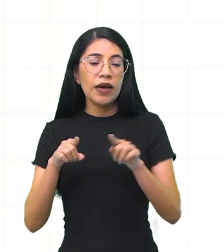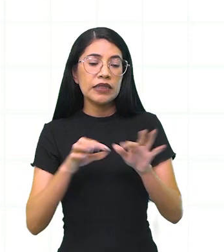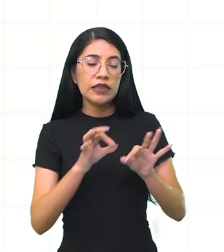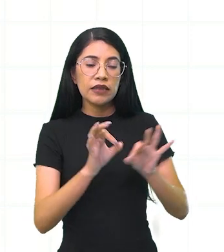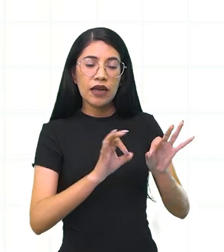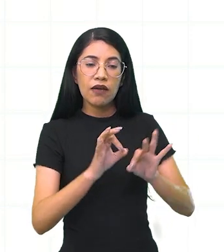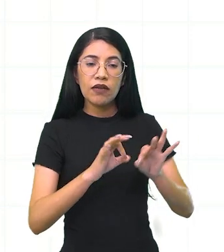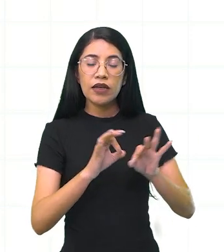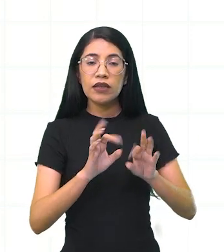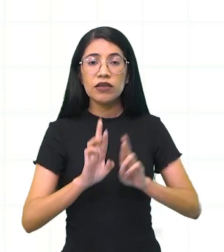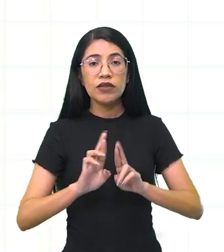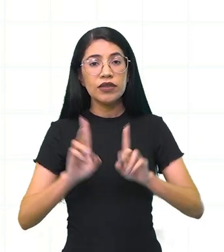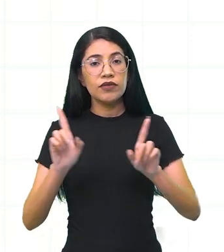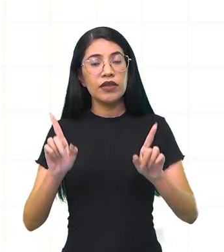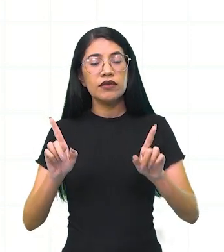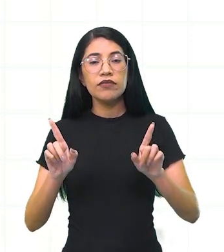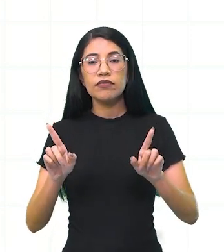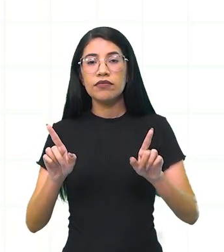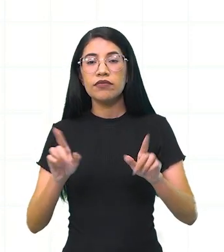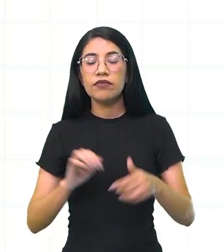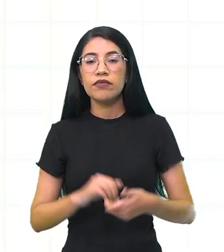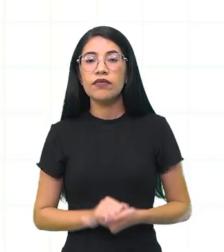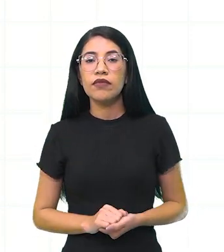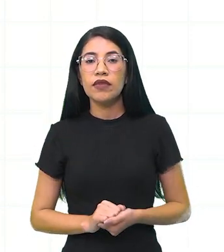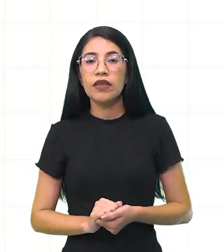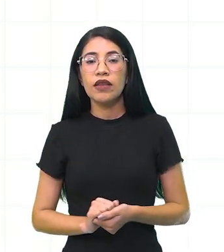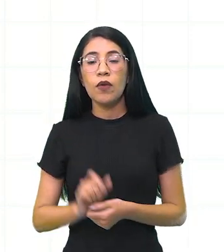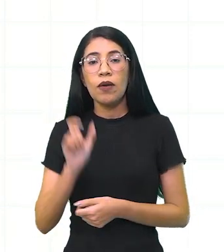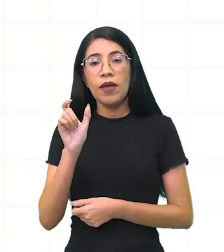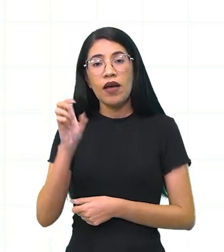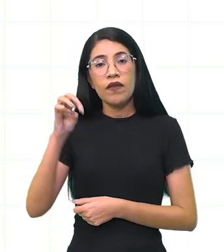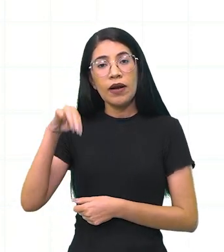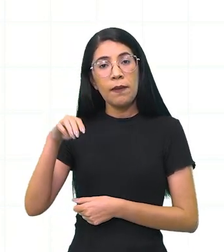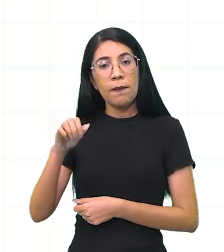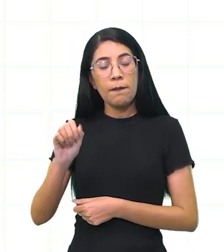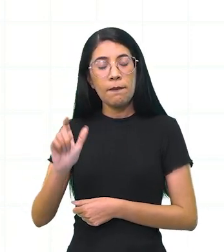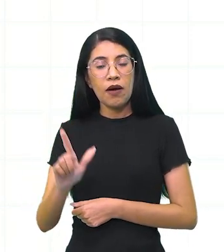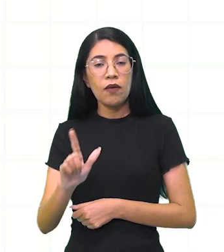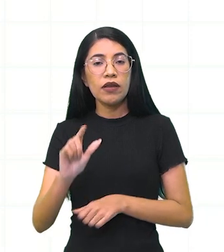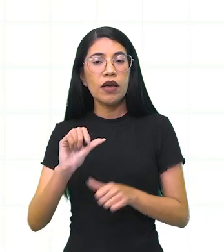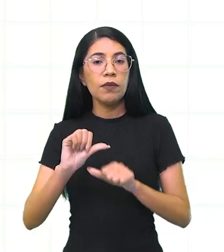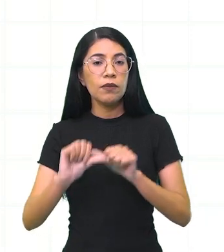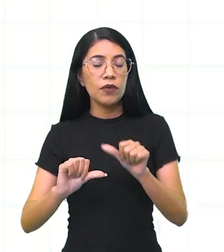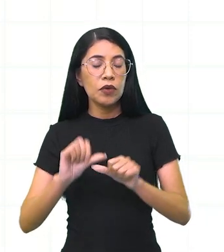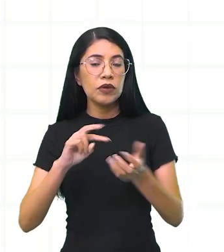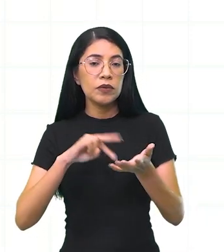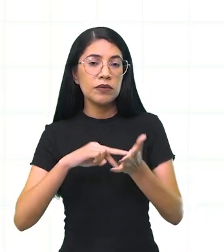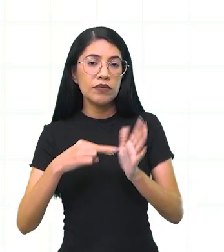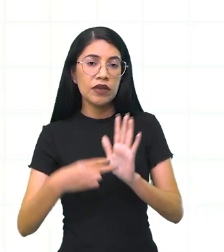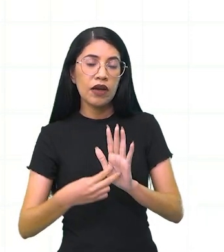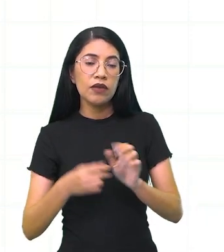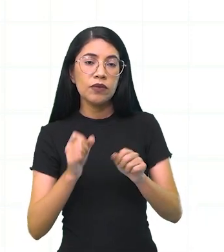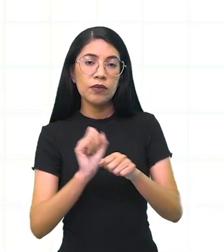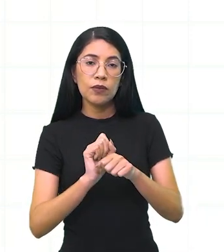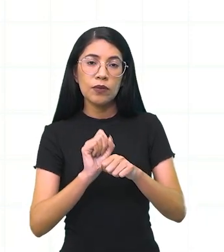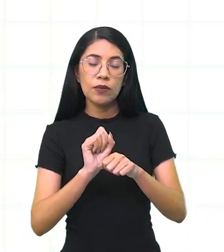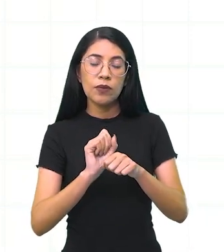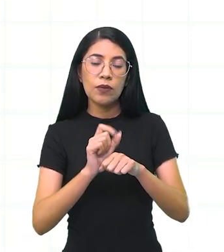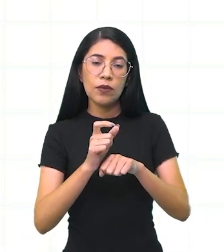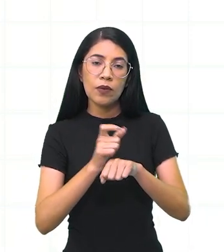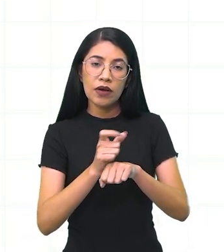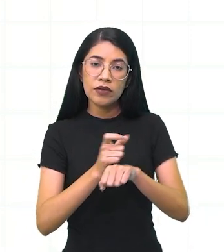organizada, está bem arrumada. Então, essa palavra mal, ela modifica o sentido do